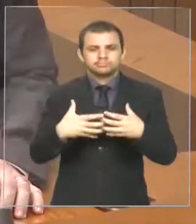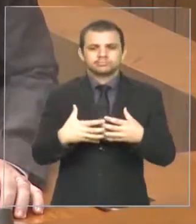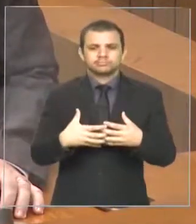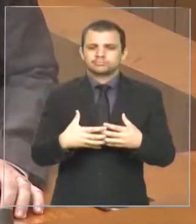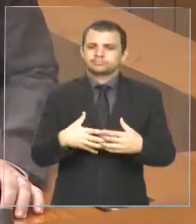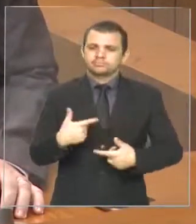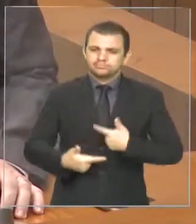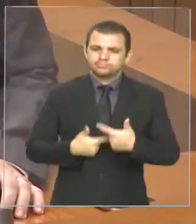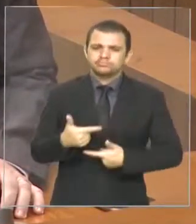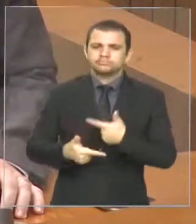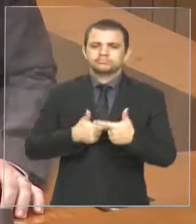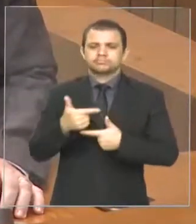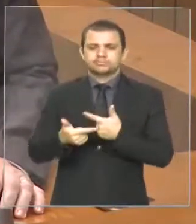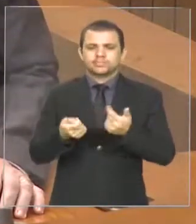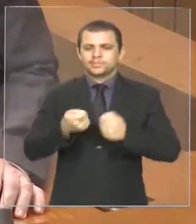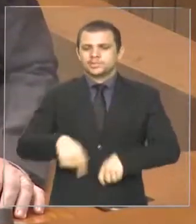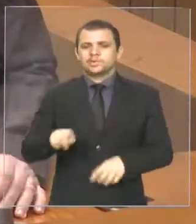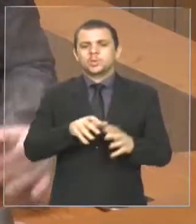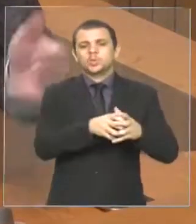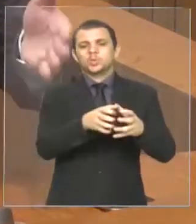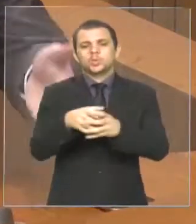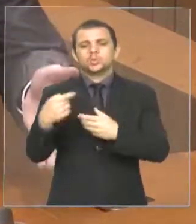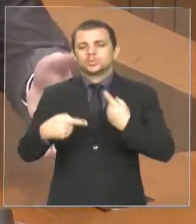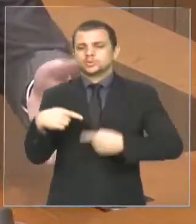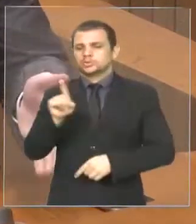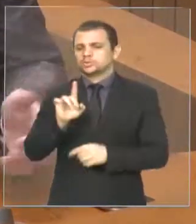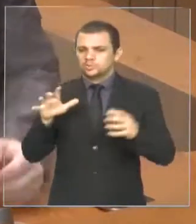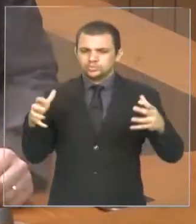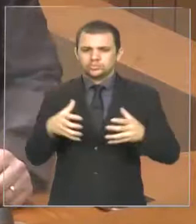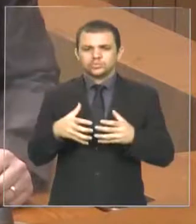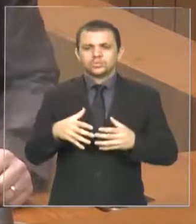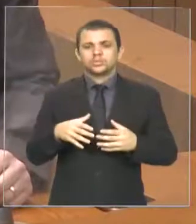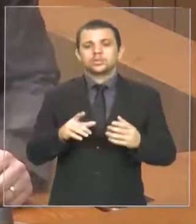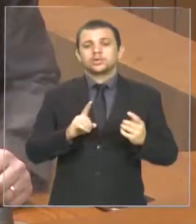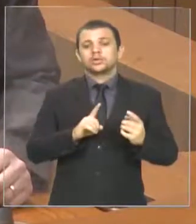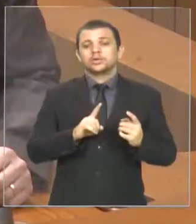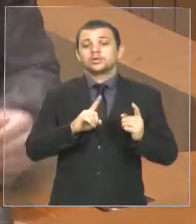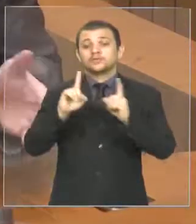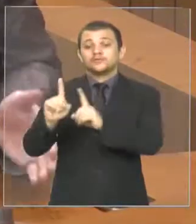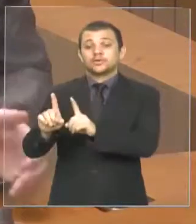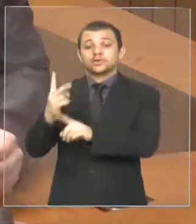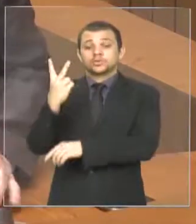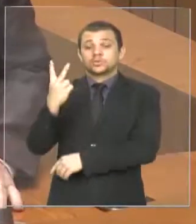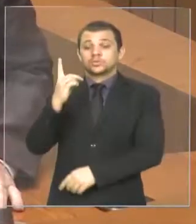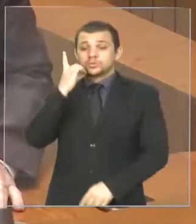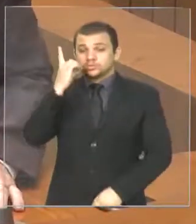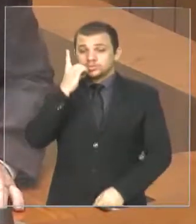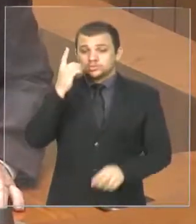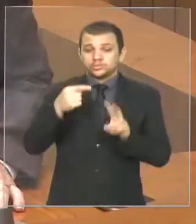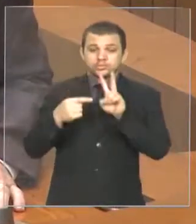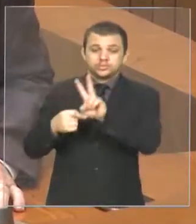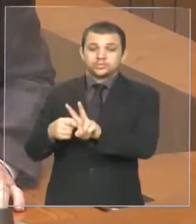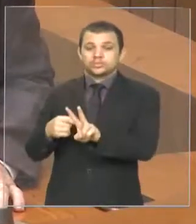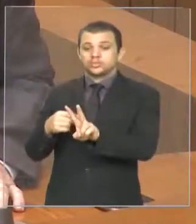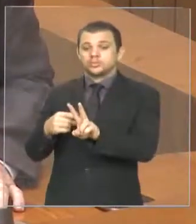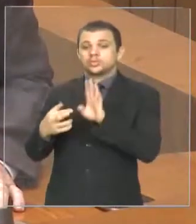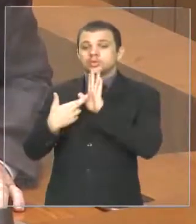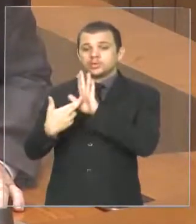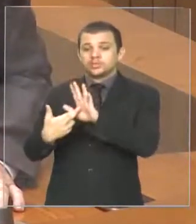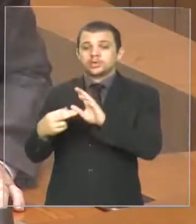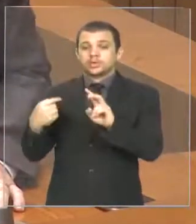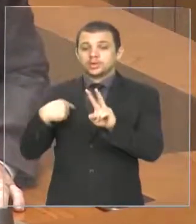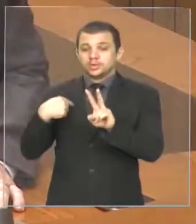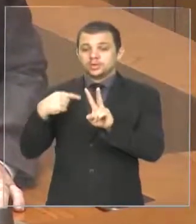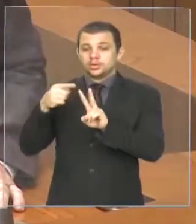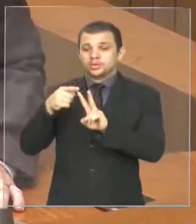Lá estiveram 2 deputados representando a Assembleia, eu estava lá acompanhado do deputado Glaubert